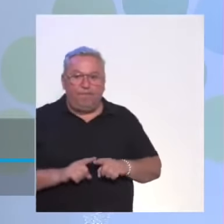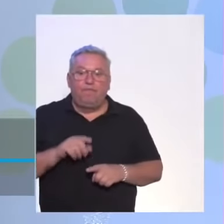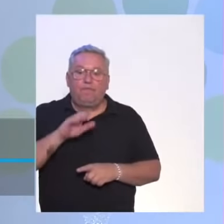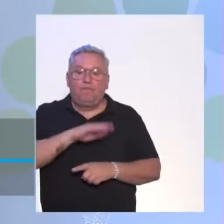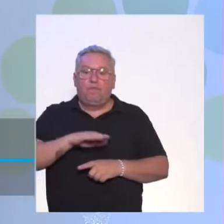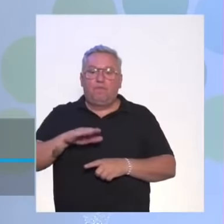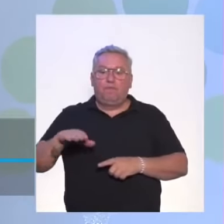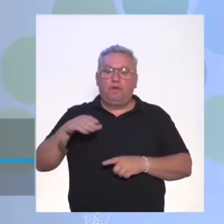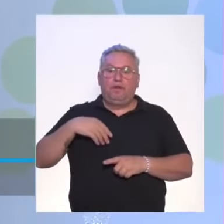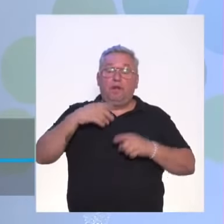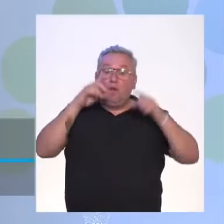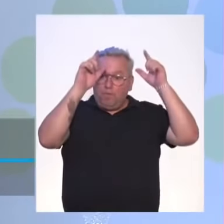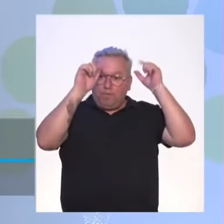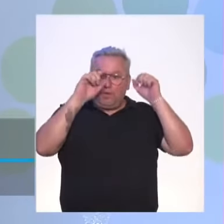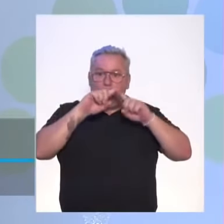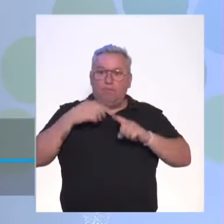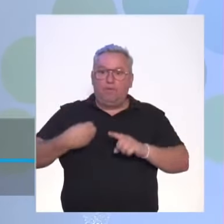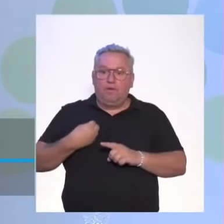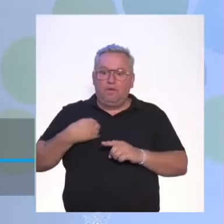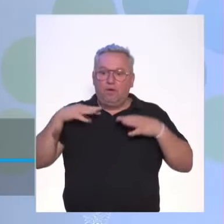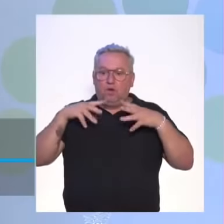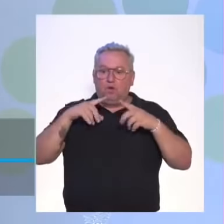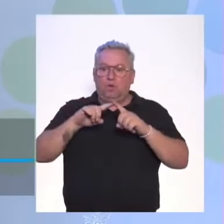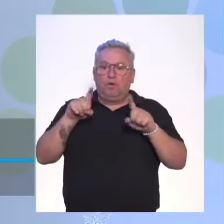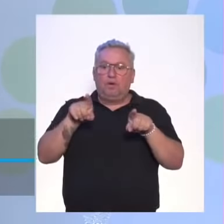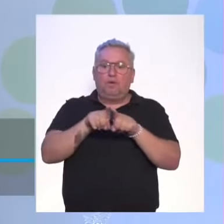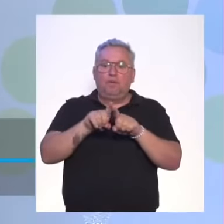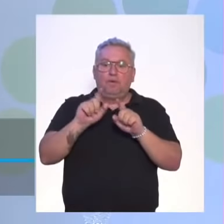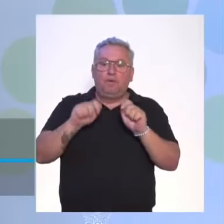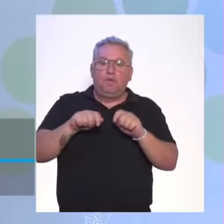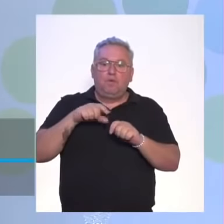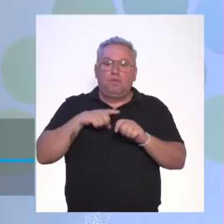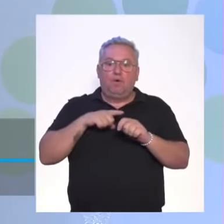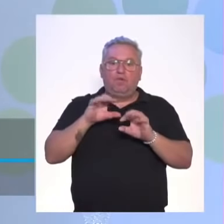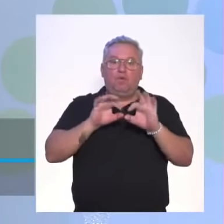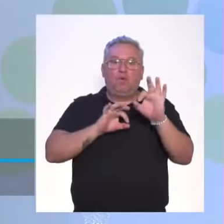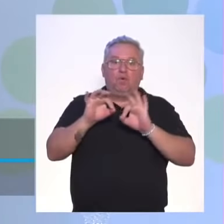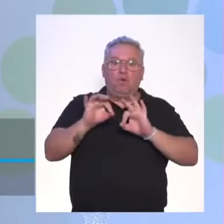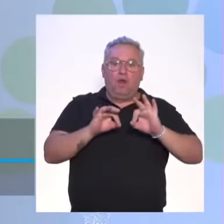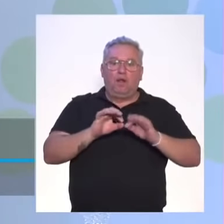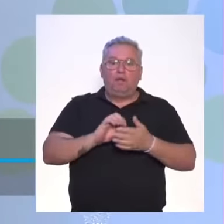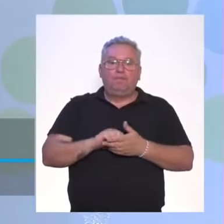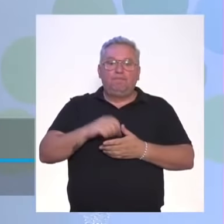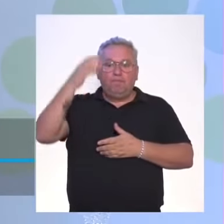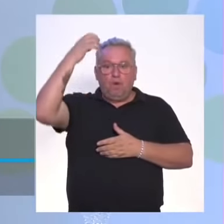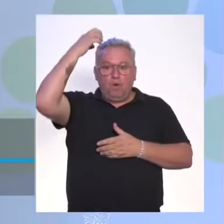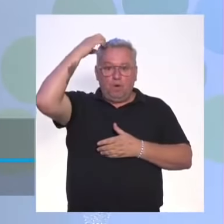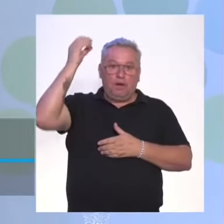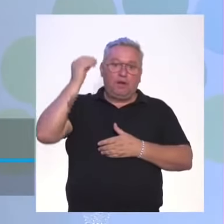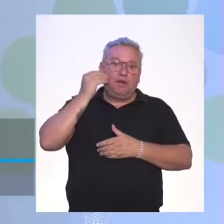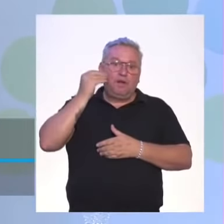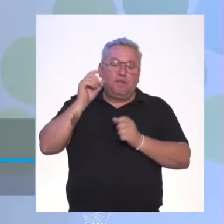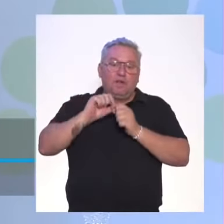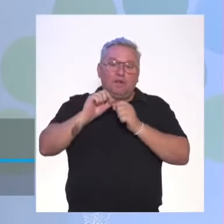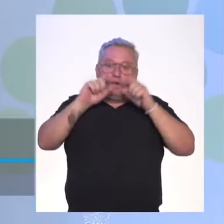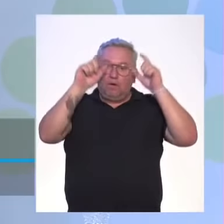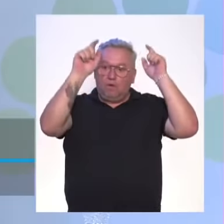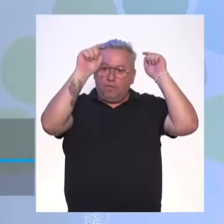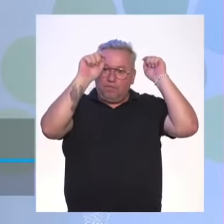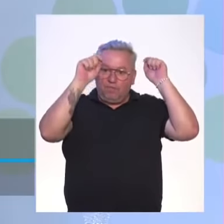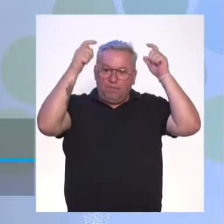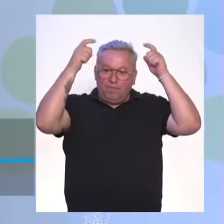visita o rei acha que tudo e todos são seus súditos e que pode controlá-los o rei tenta fazer com que o Pequeno Príncipe